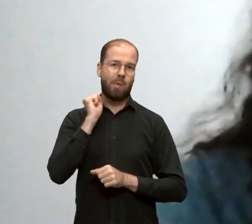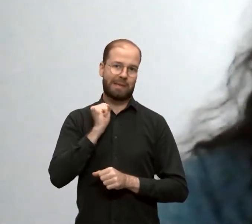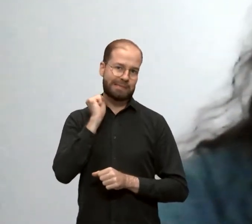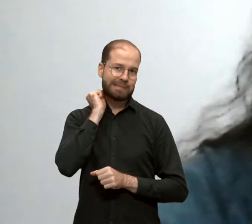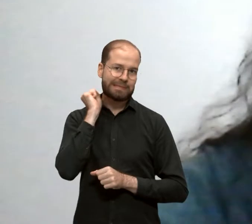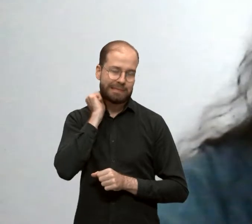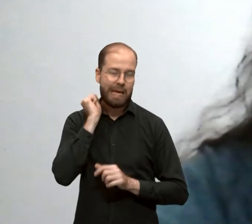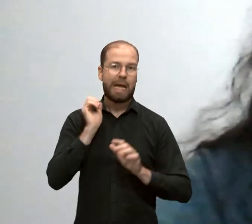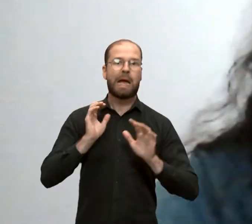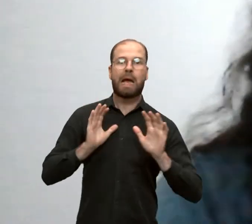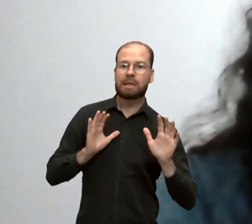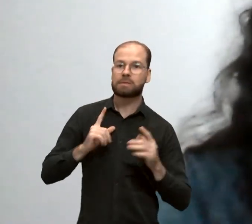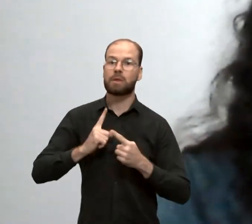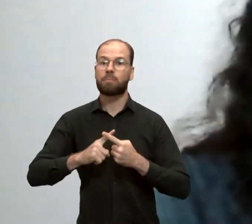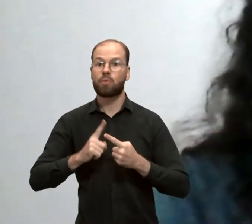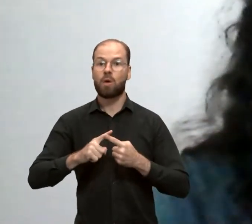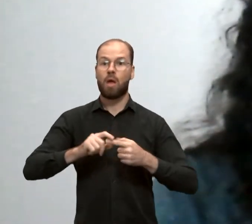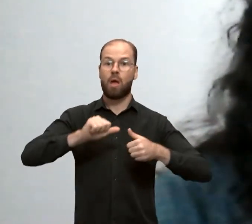o consulado fechou,